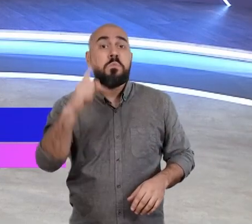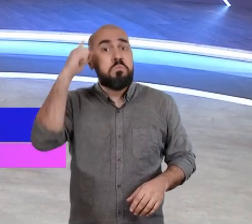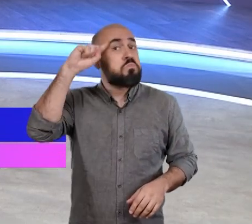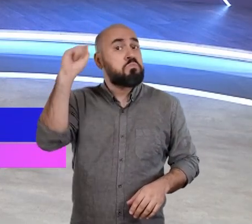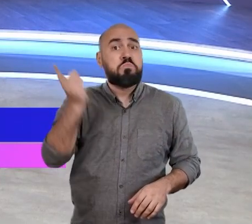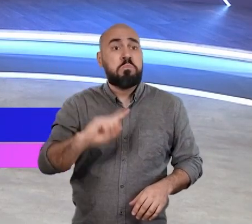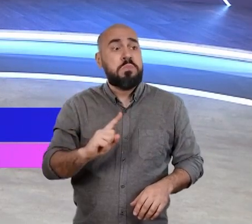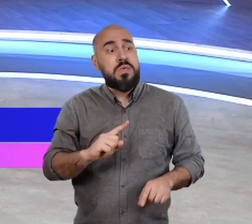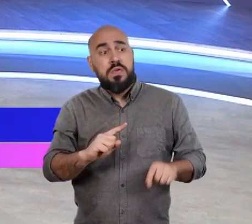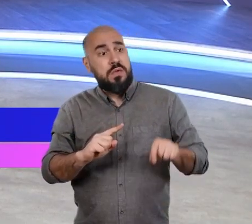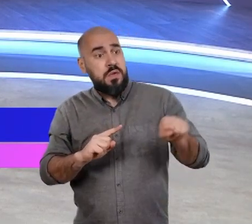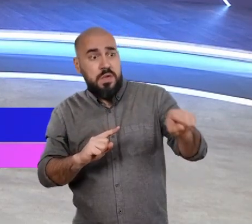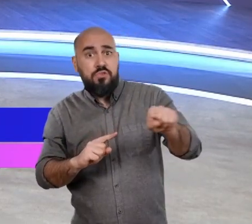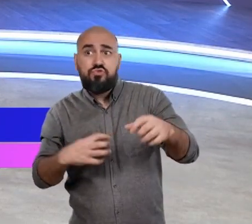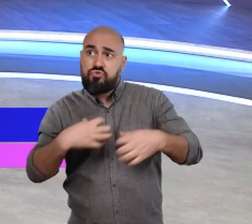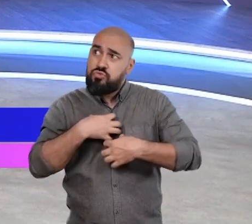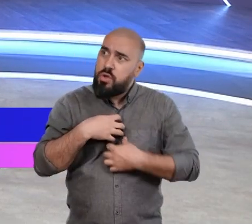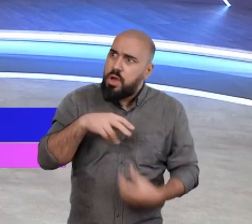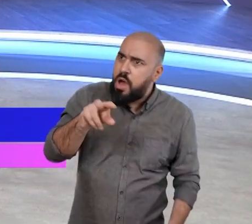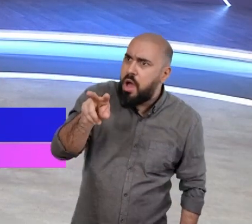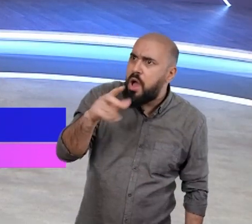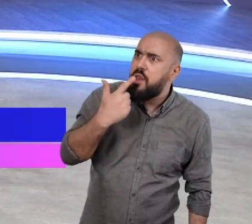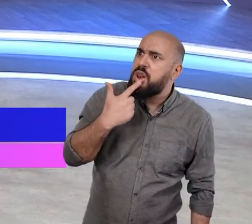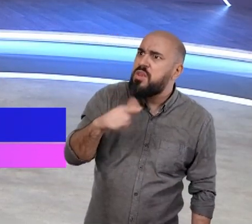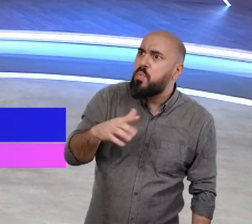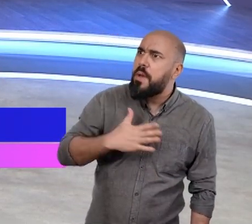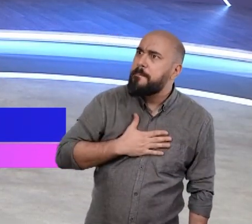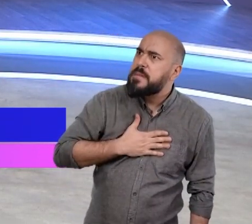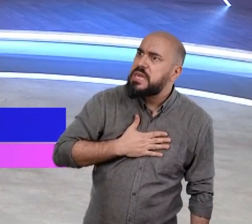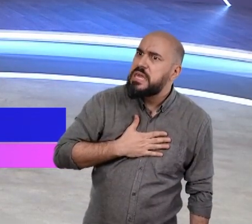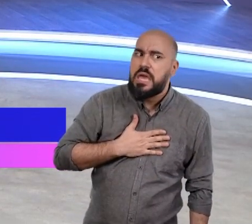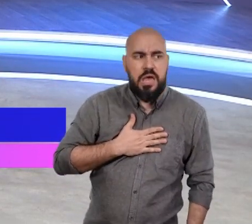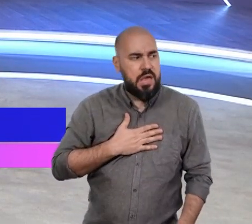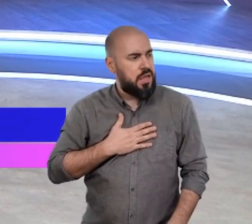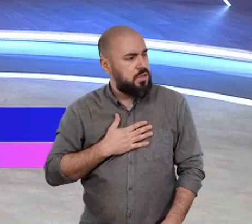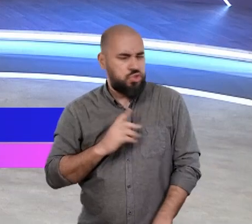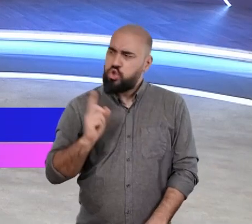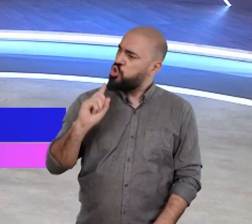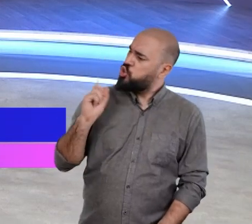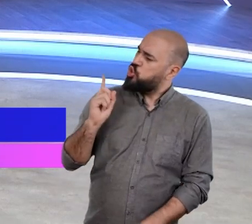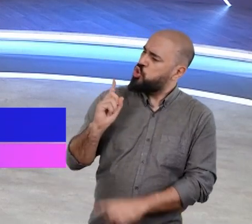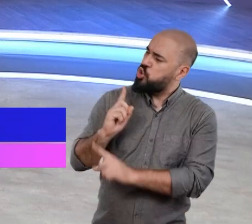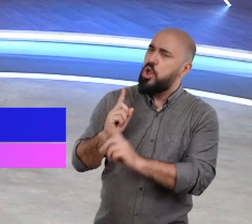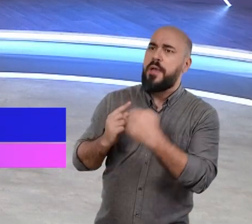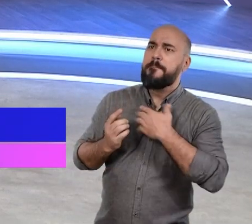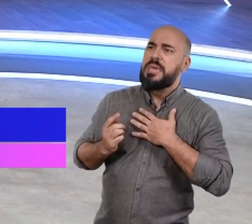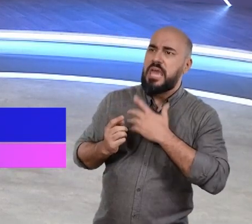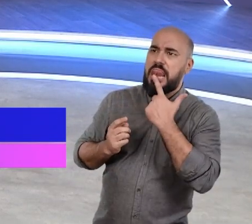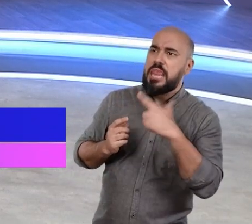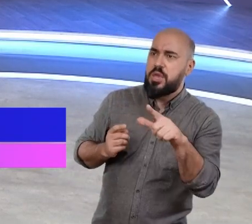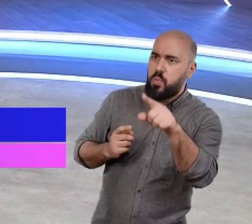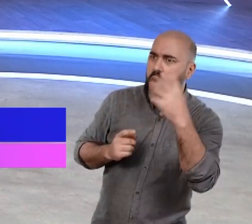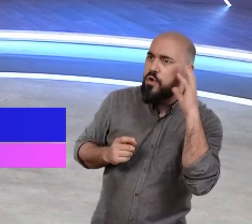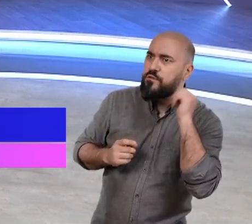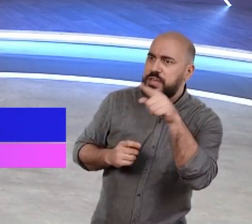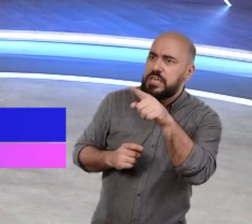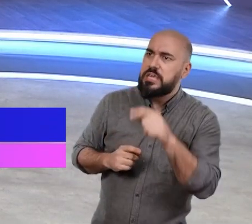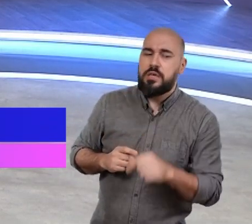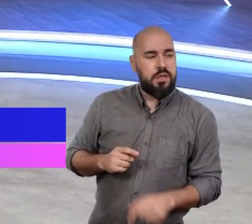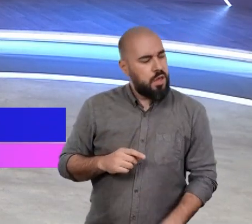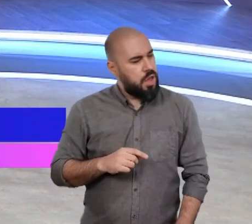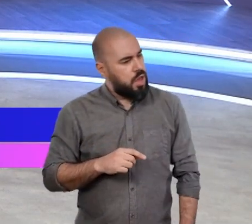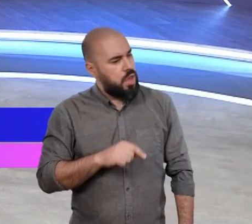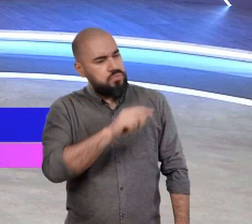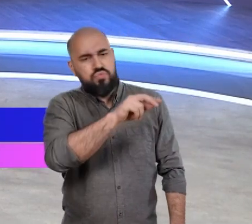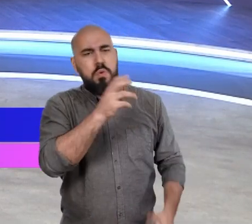conhecidas. Essas pessoas ficaram impactadas com a mensagem do Evangelho e agora, depois de entenderem tudo aquilo que os